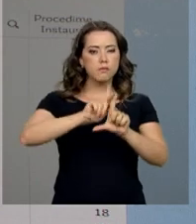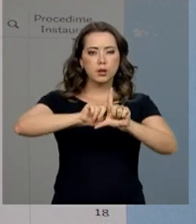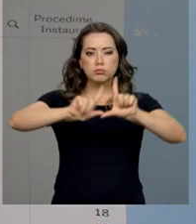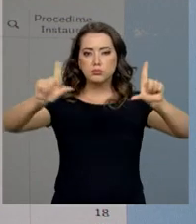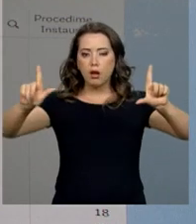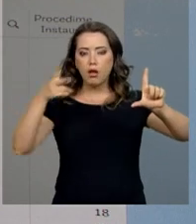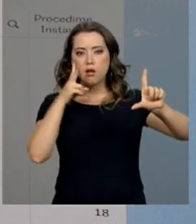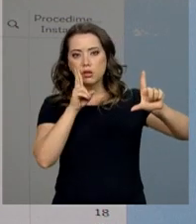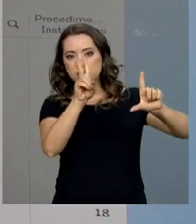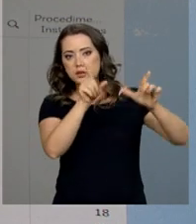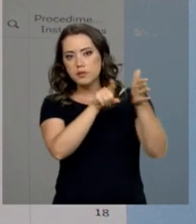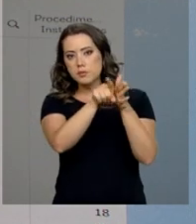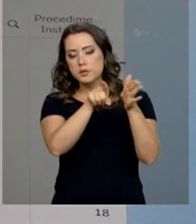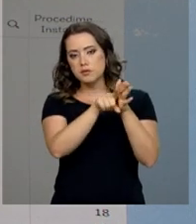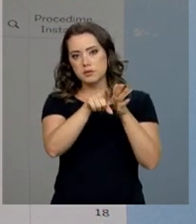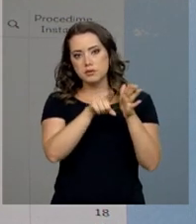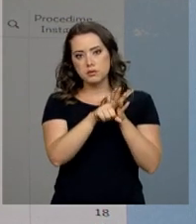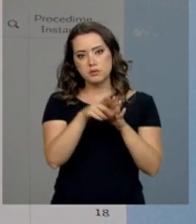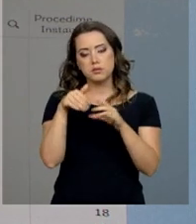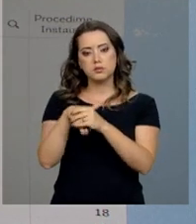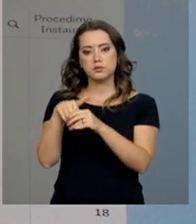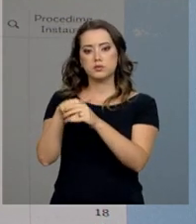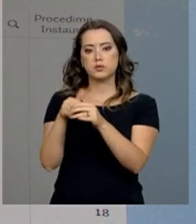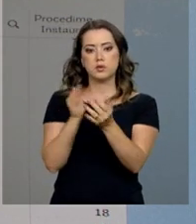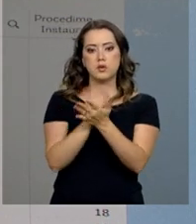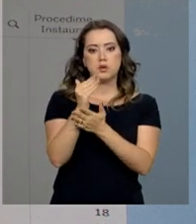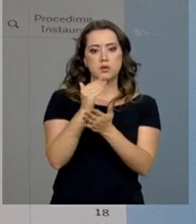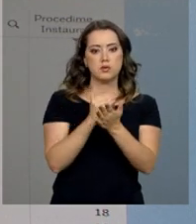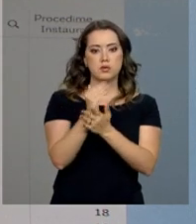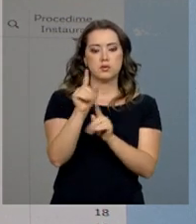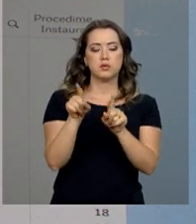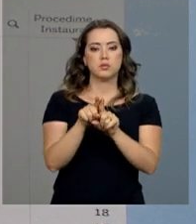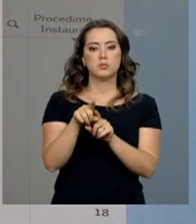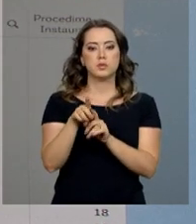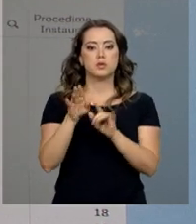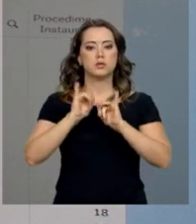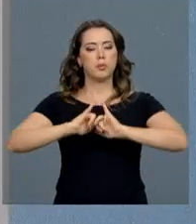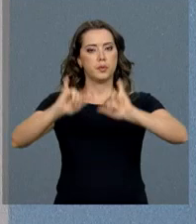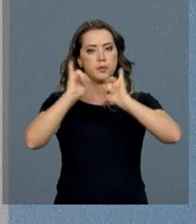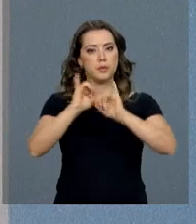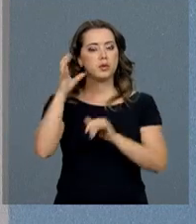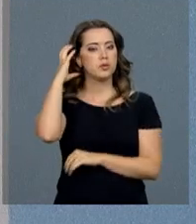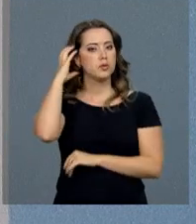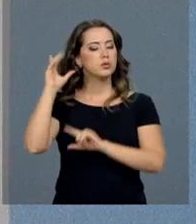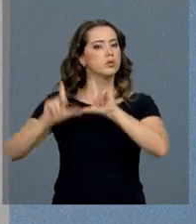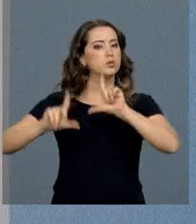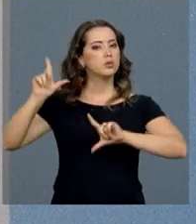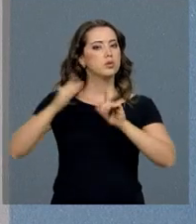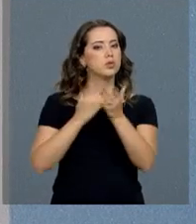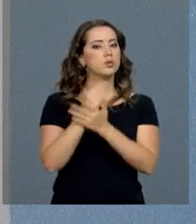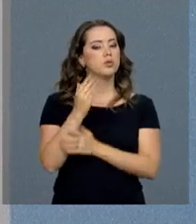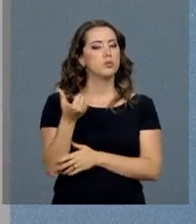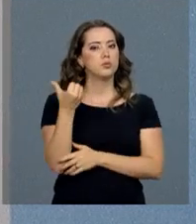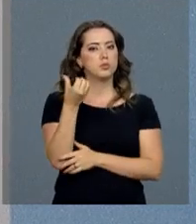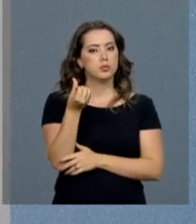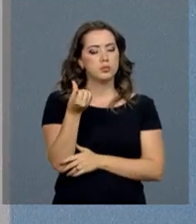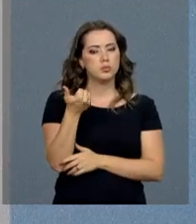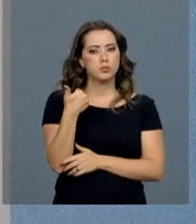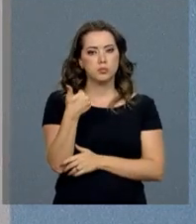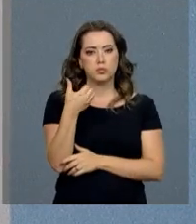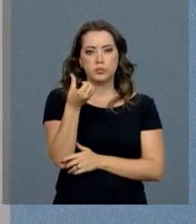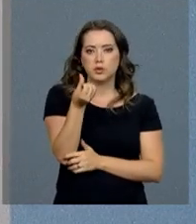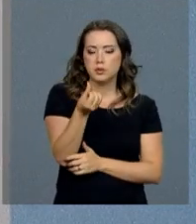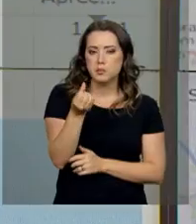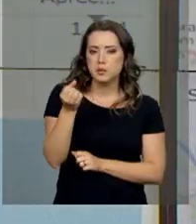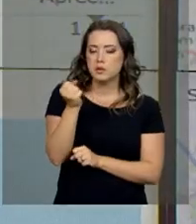sobre inquéritos eleitorais desde o início da propaganda no rádio e televisão, que começou em 16 de agosto. Também